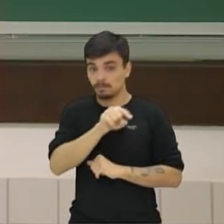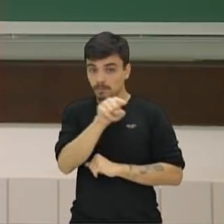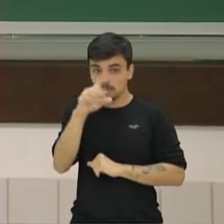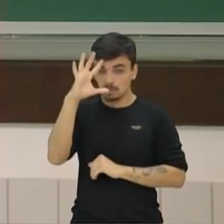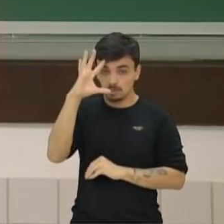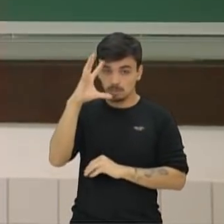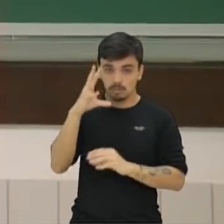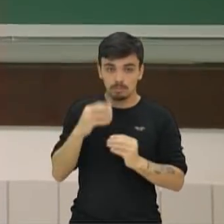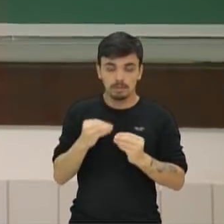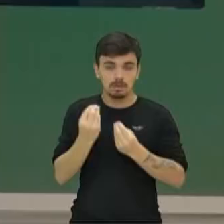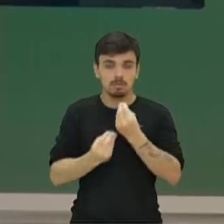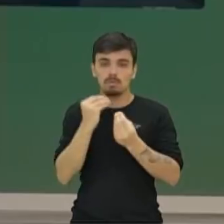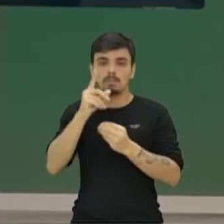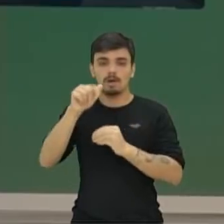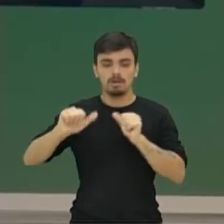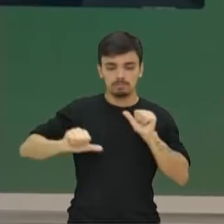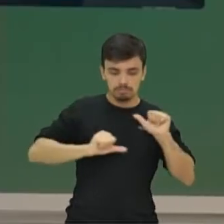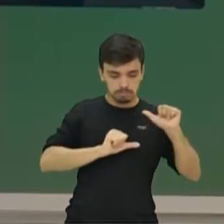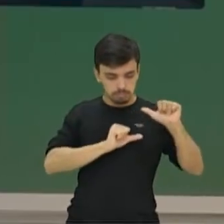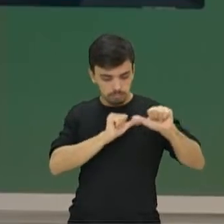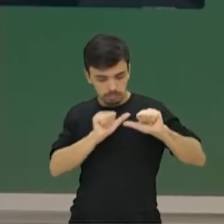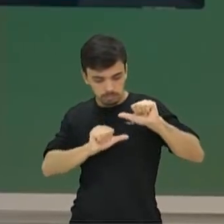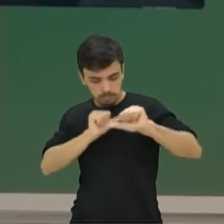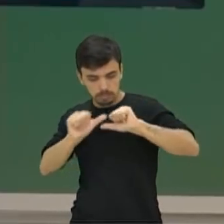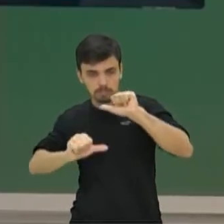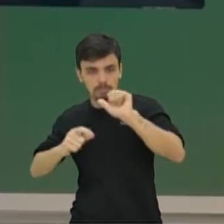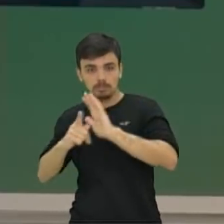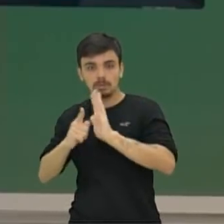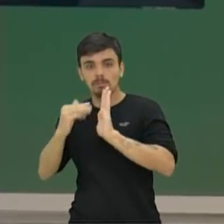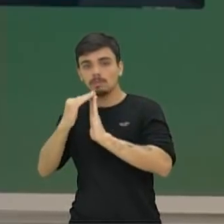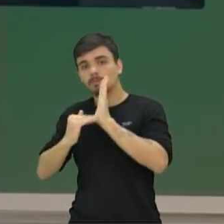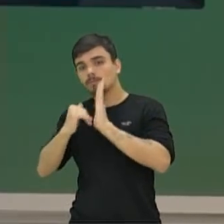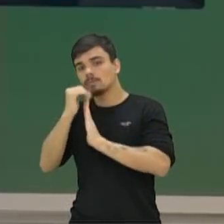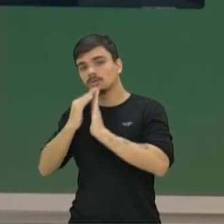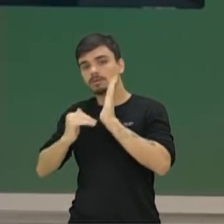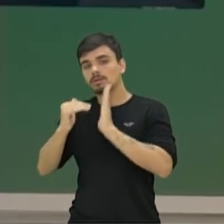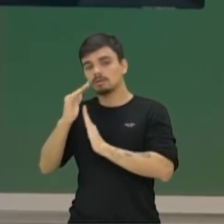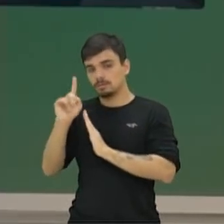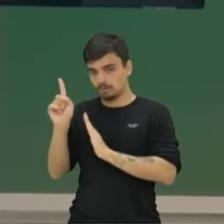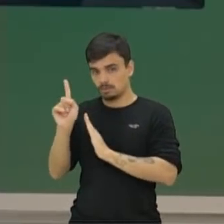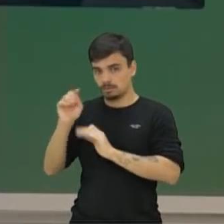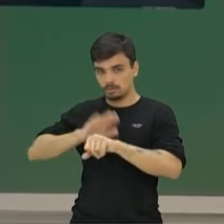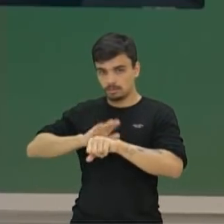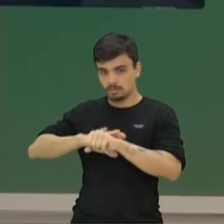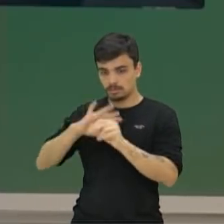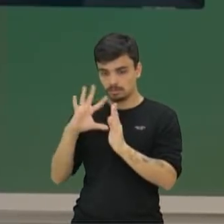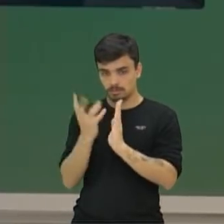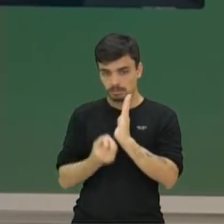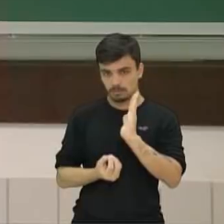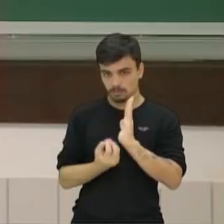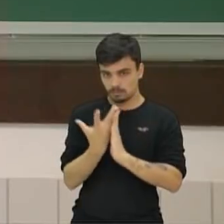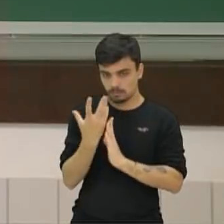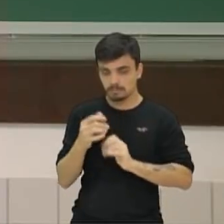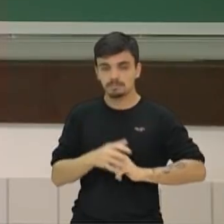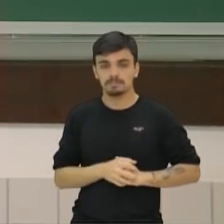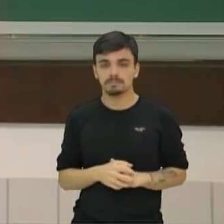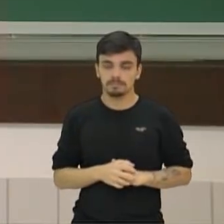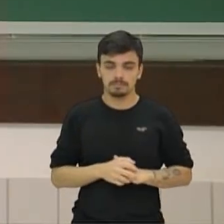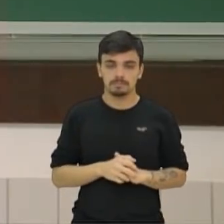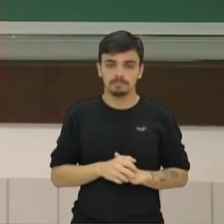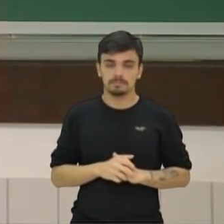entenderem mais ou menos a transição para os pintores da época do Renascimento, tá? Então, olha